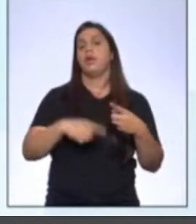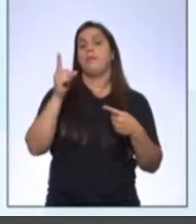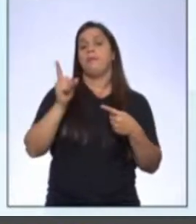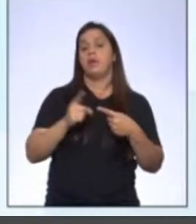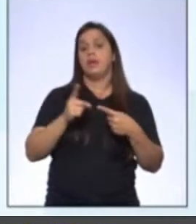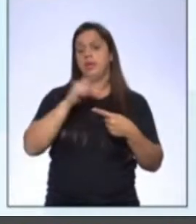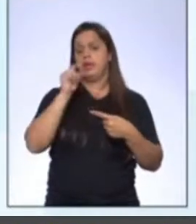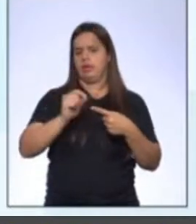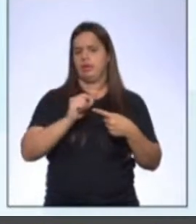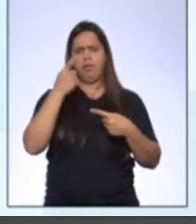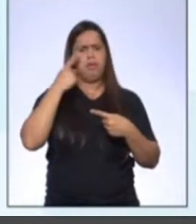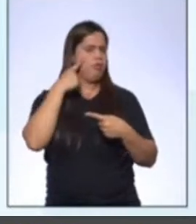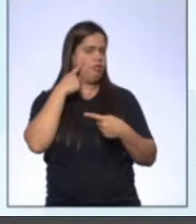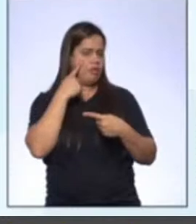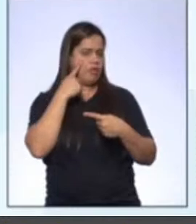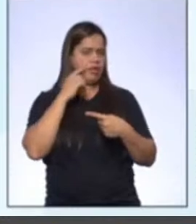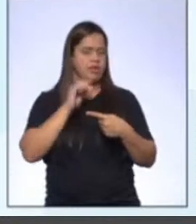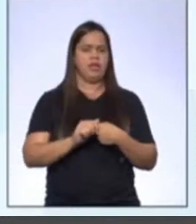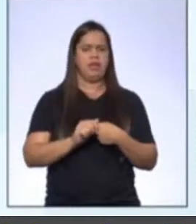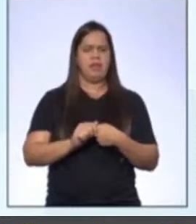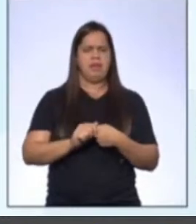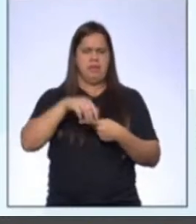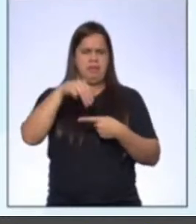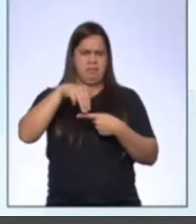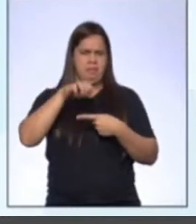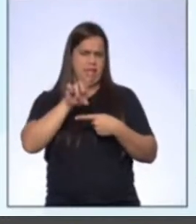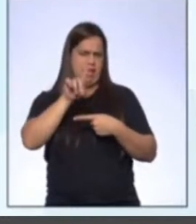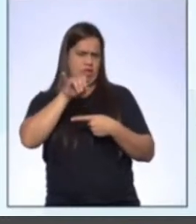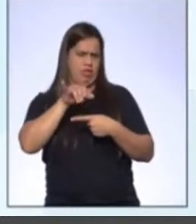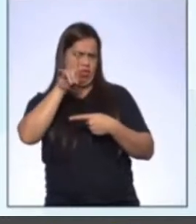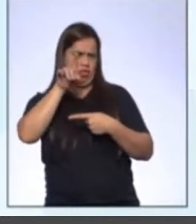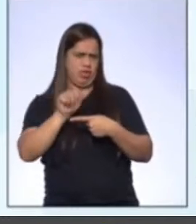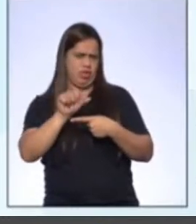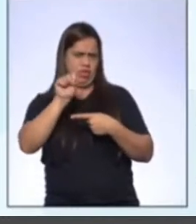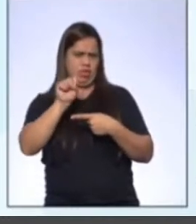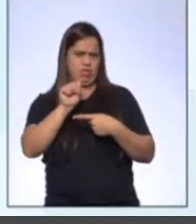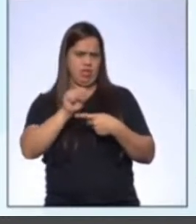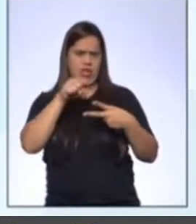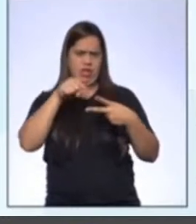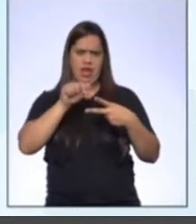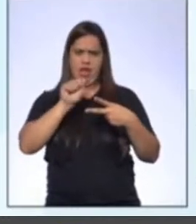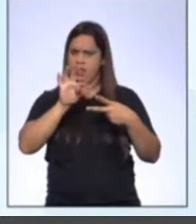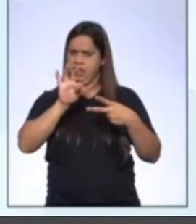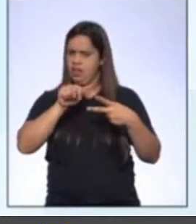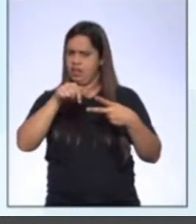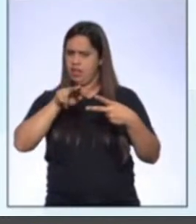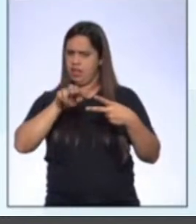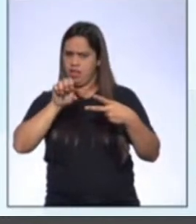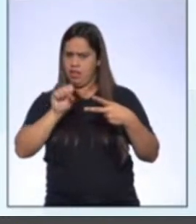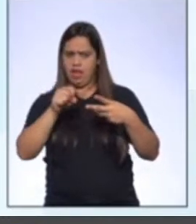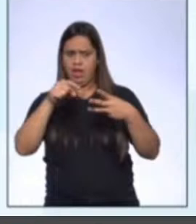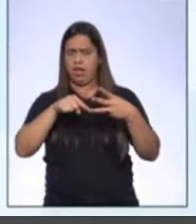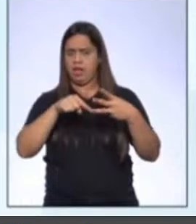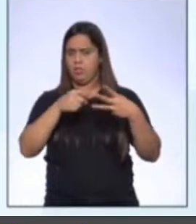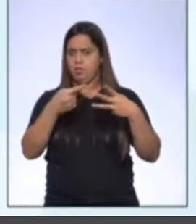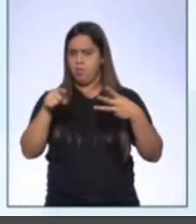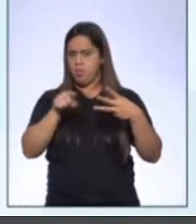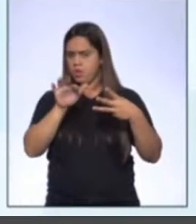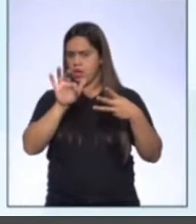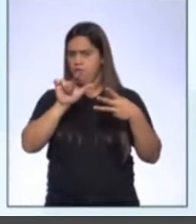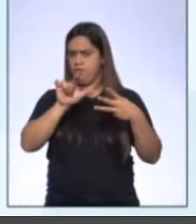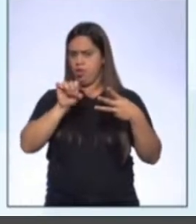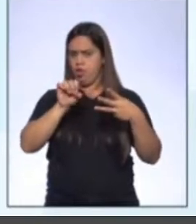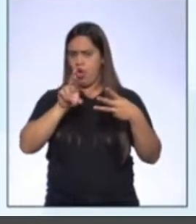vamos fazer umas setinhas aí. Será que medidas, ataques, músicas e folclóricas têm relação